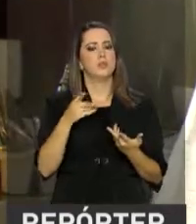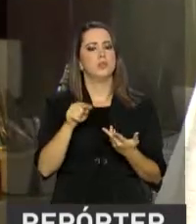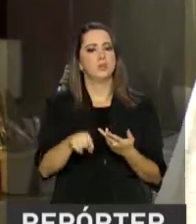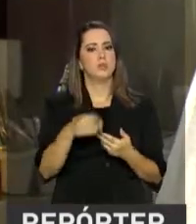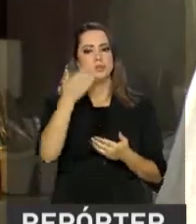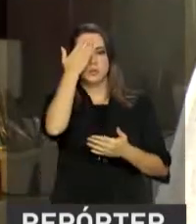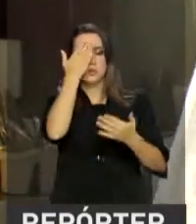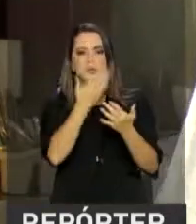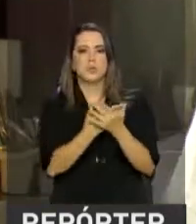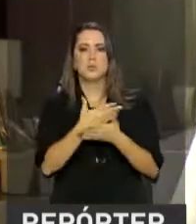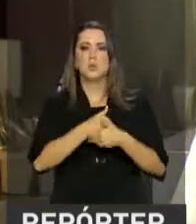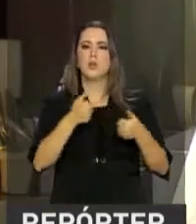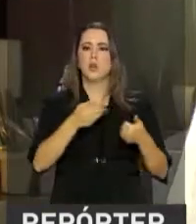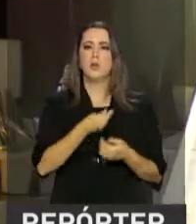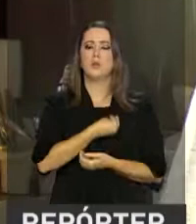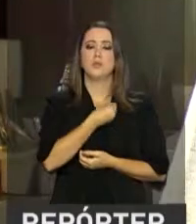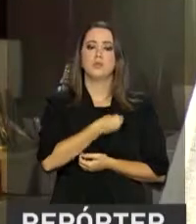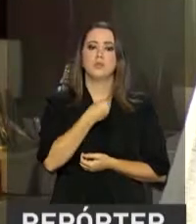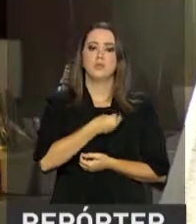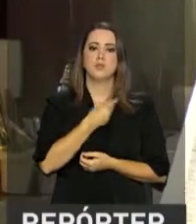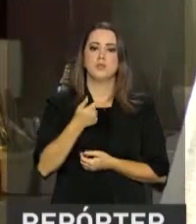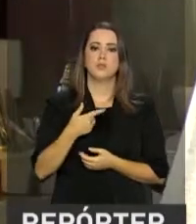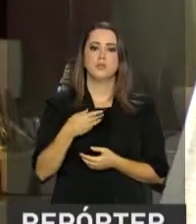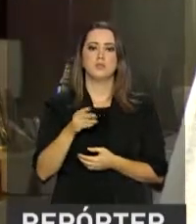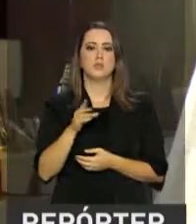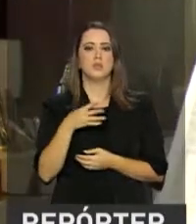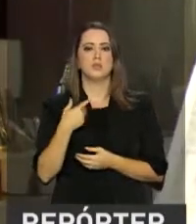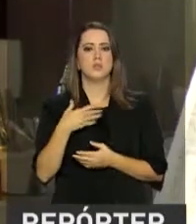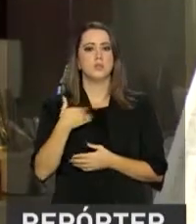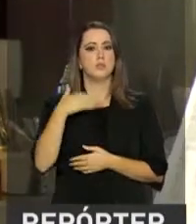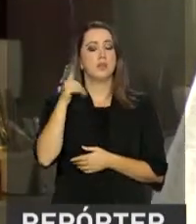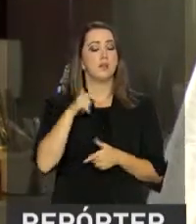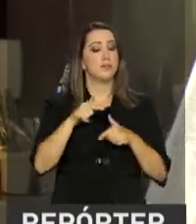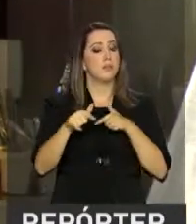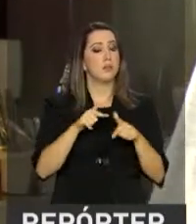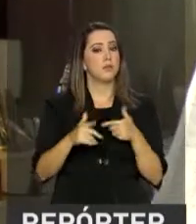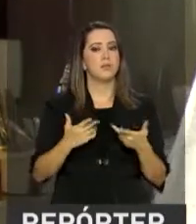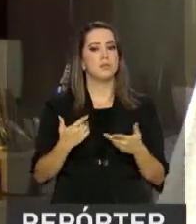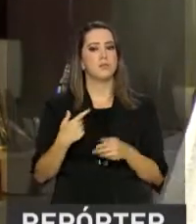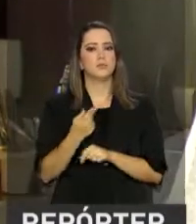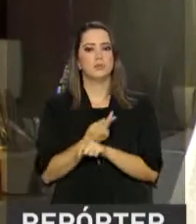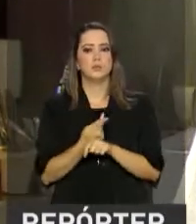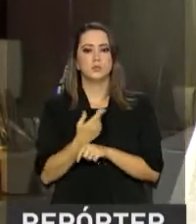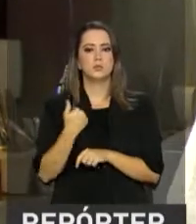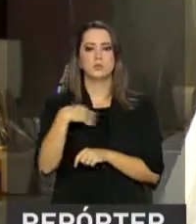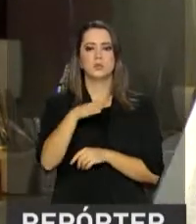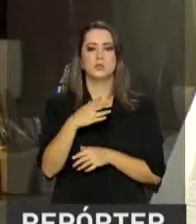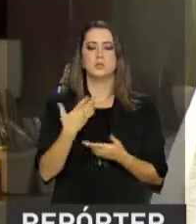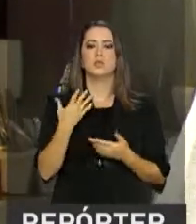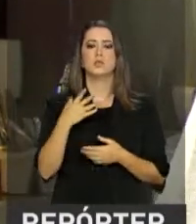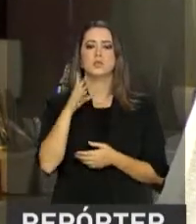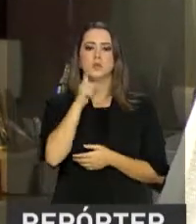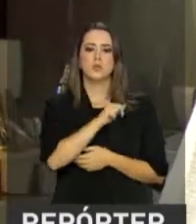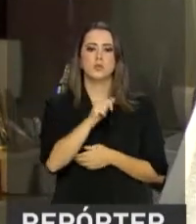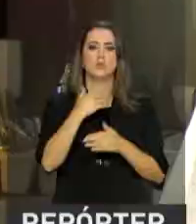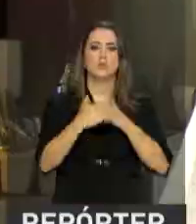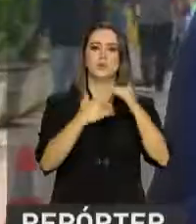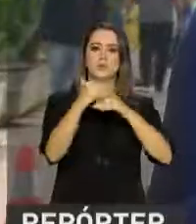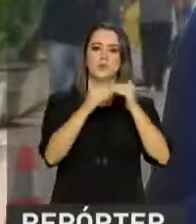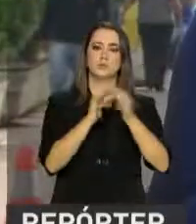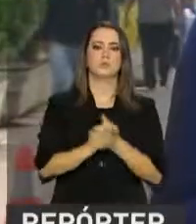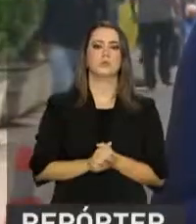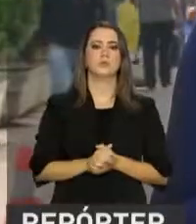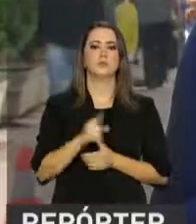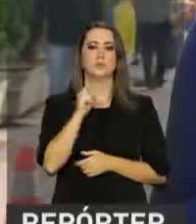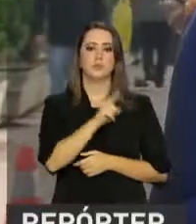poderia ser melhor a minha vida, né? Tentar conseguir mais emprego e essas coisas, tentar subir na vida.